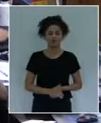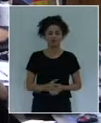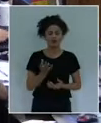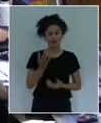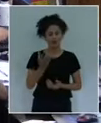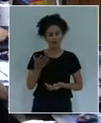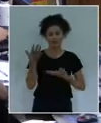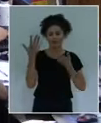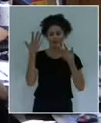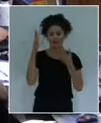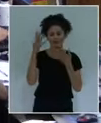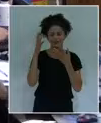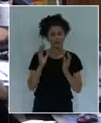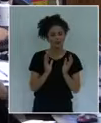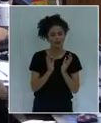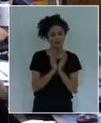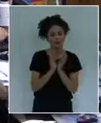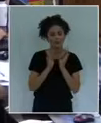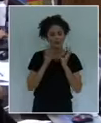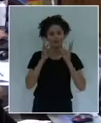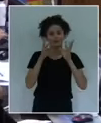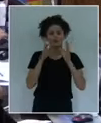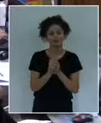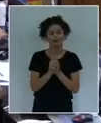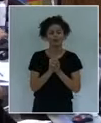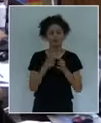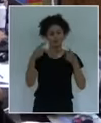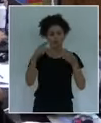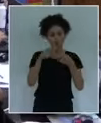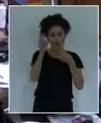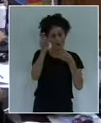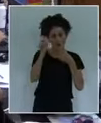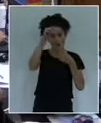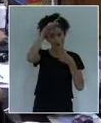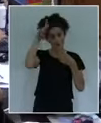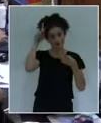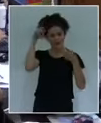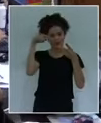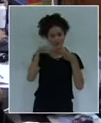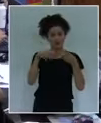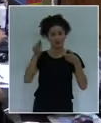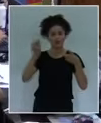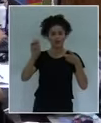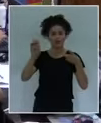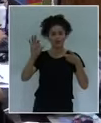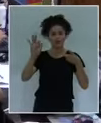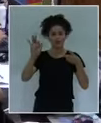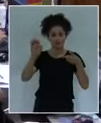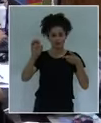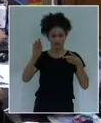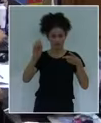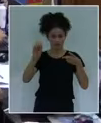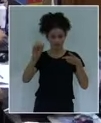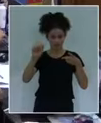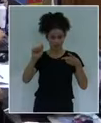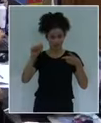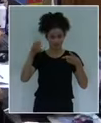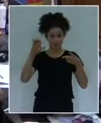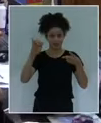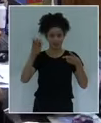aí toda a equipe, né? O prefeito, você da Defesa Civil, que montaram aí